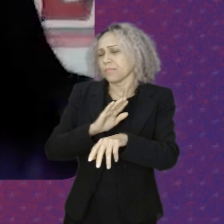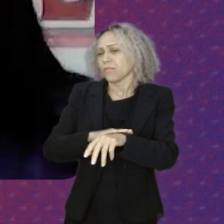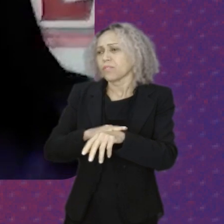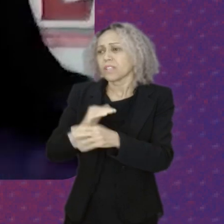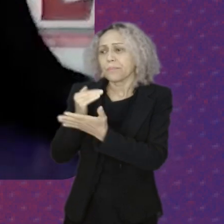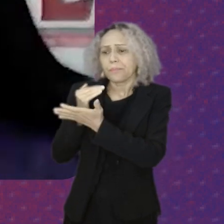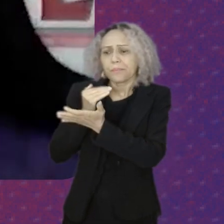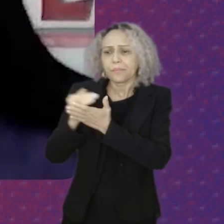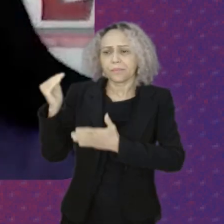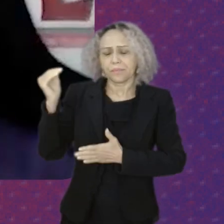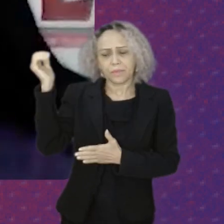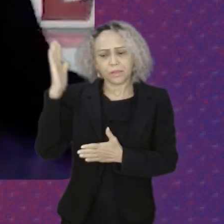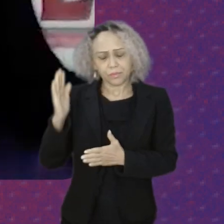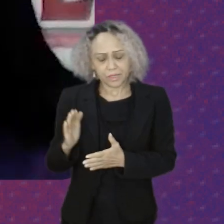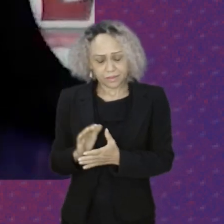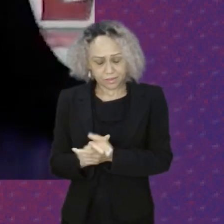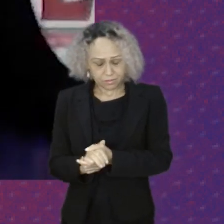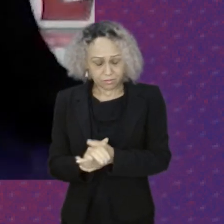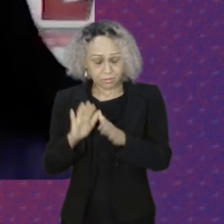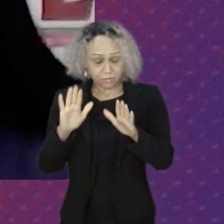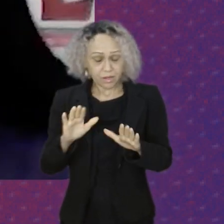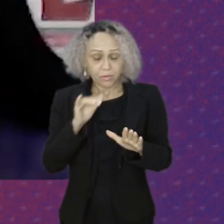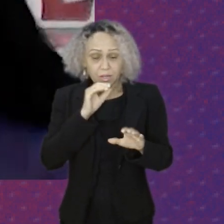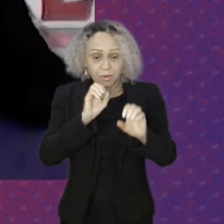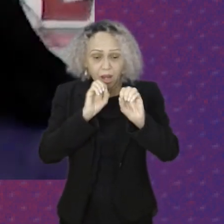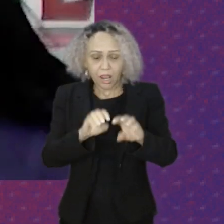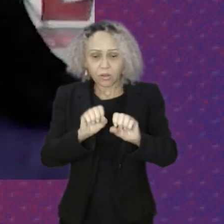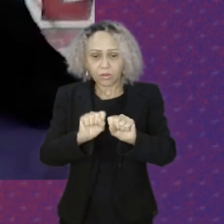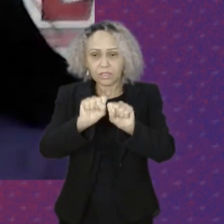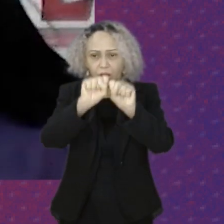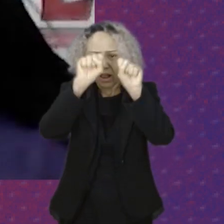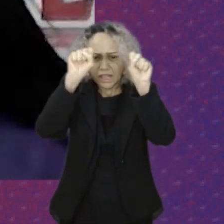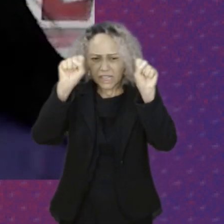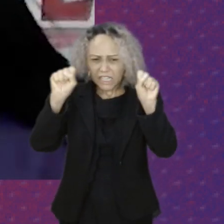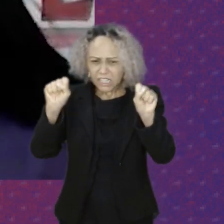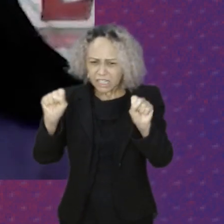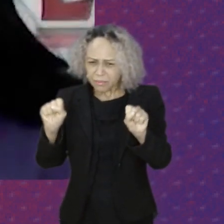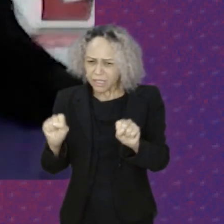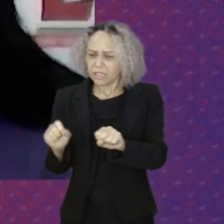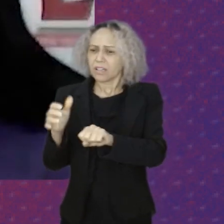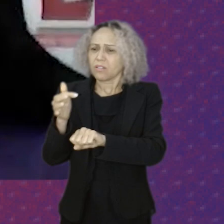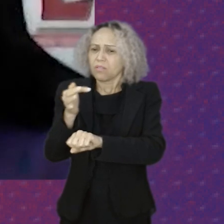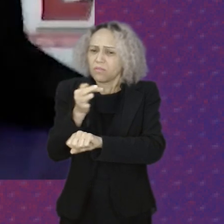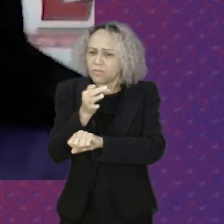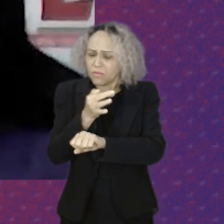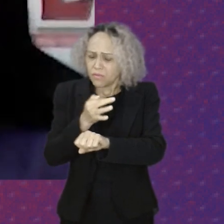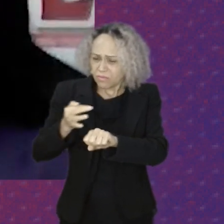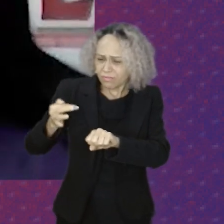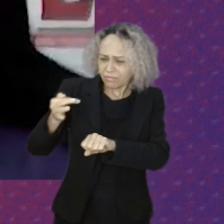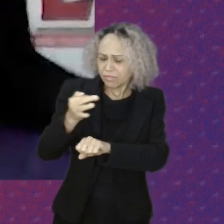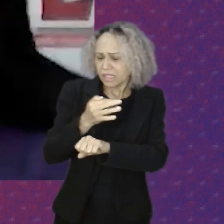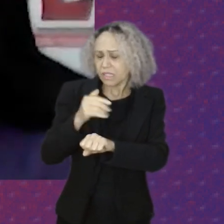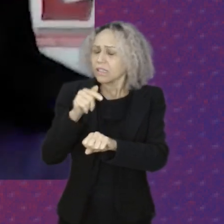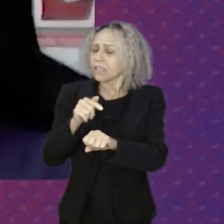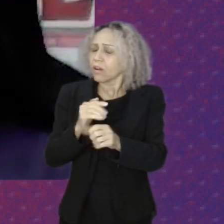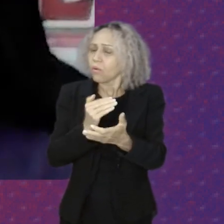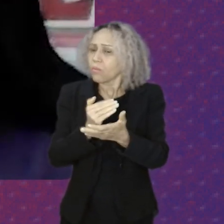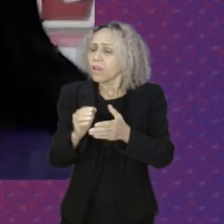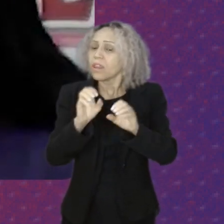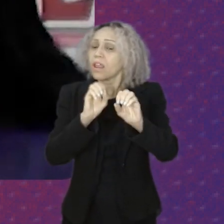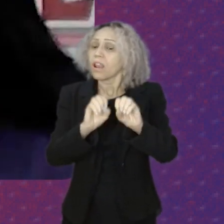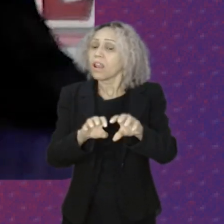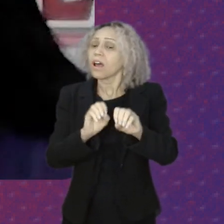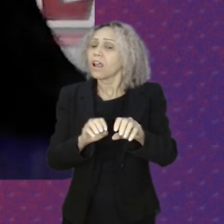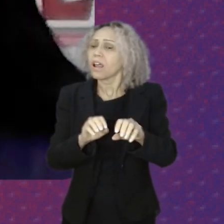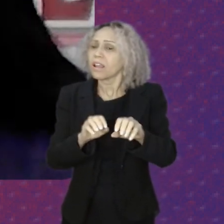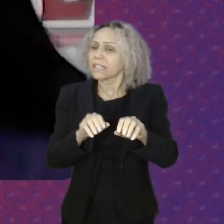sistematização mesmo, da educação do campo e da luta, ela nasce junto com o acesso à terra. E aí,